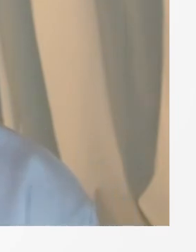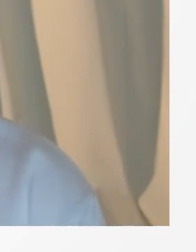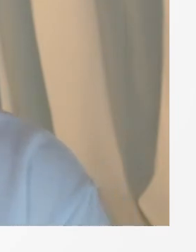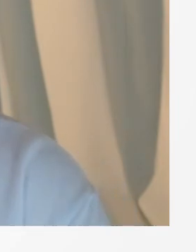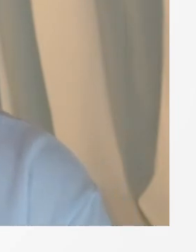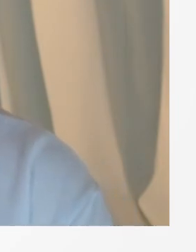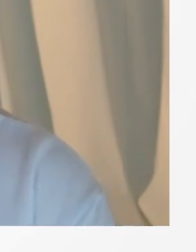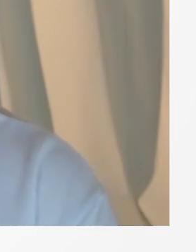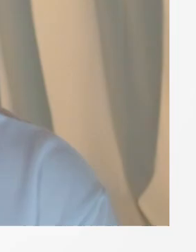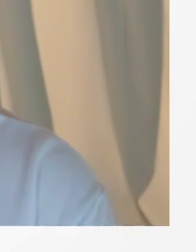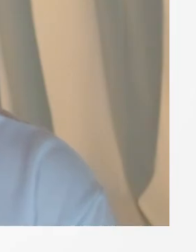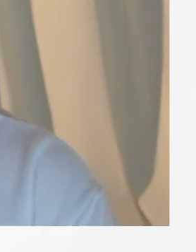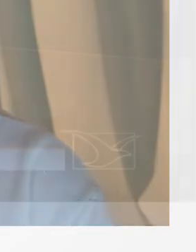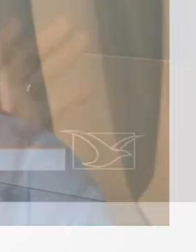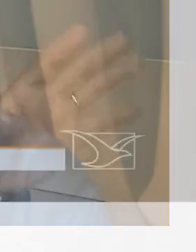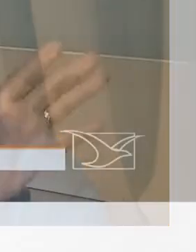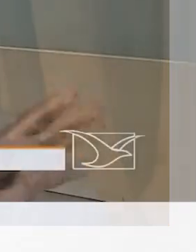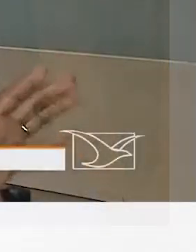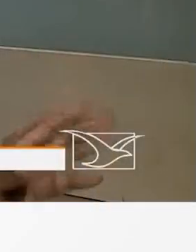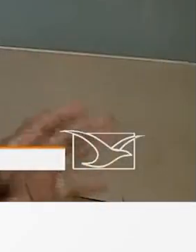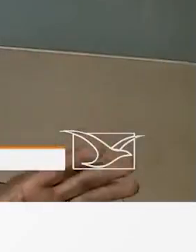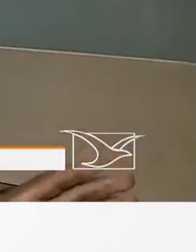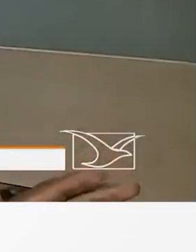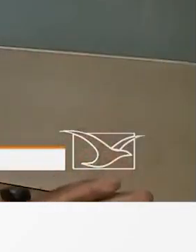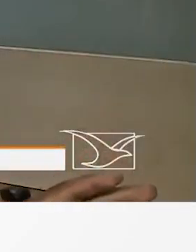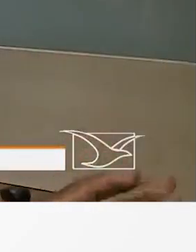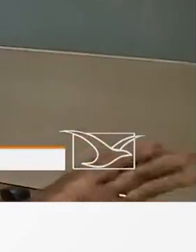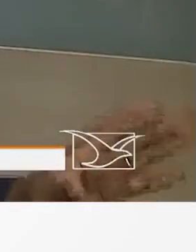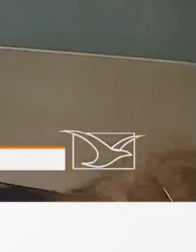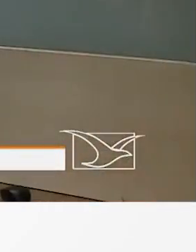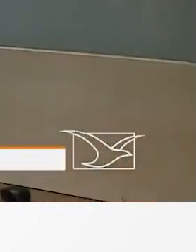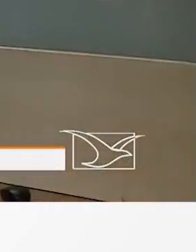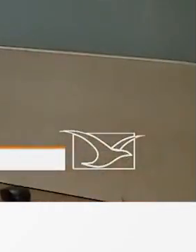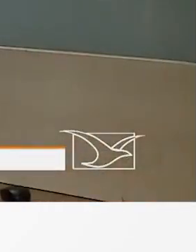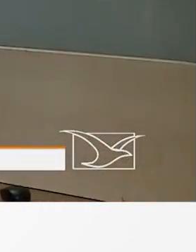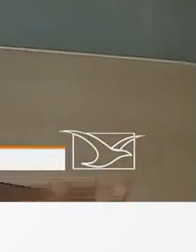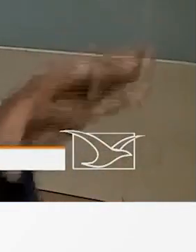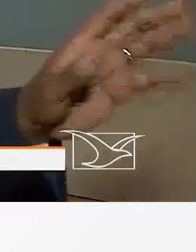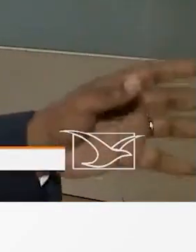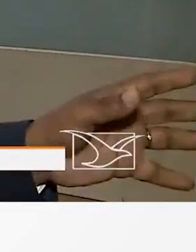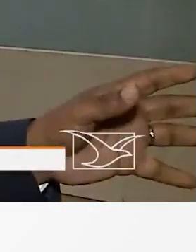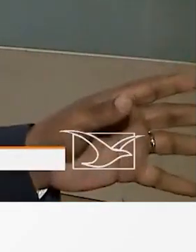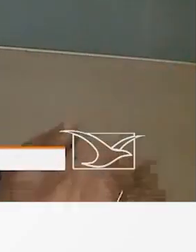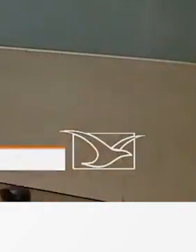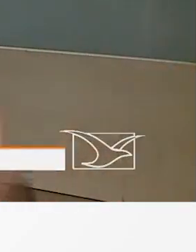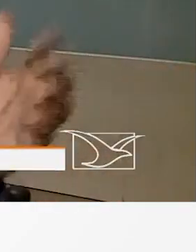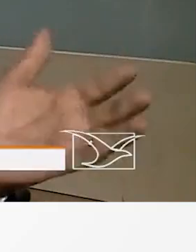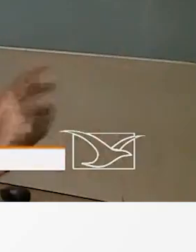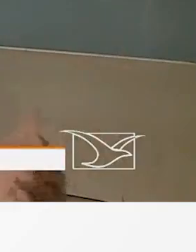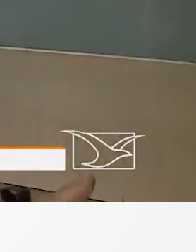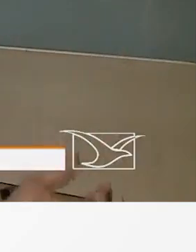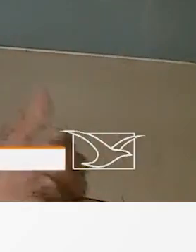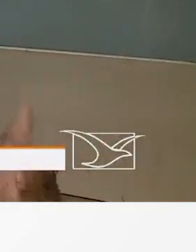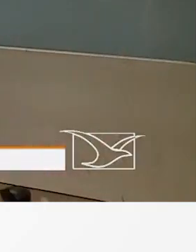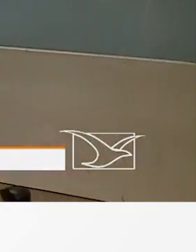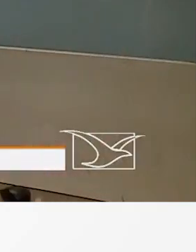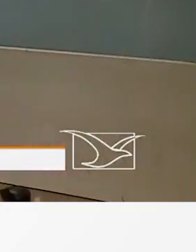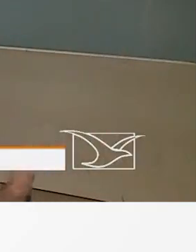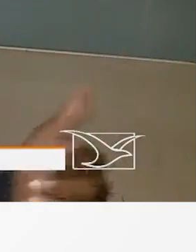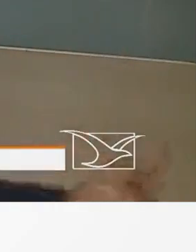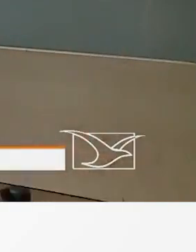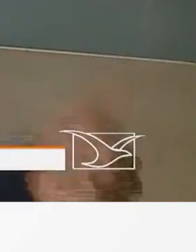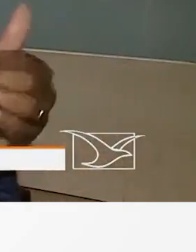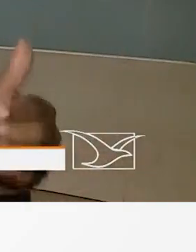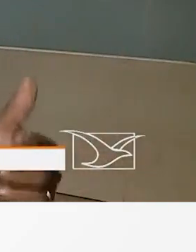o outro lado da história né aí no outro dia o pastor Zé Gomes vai à emissora consegue